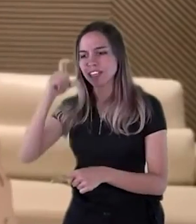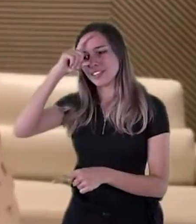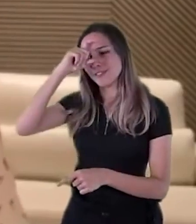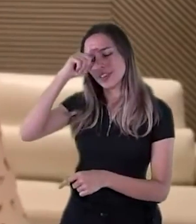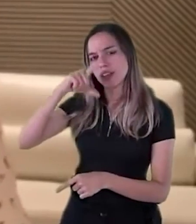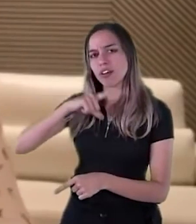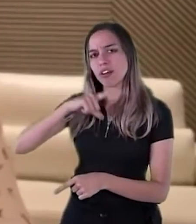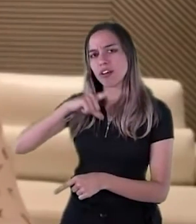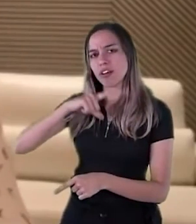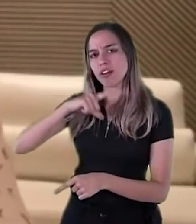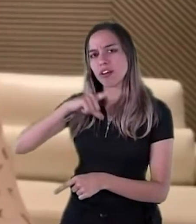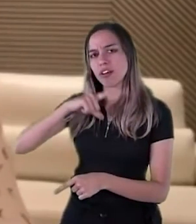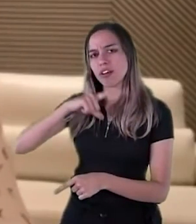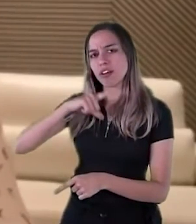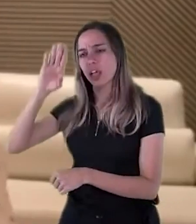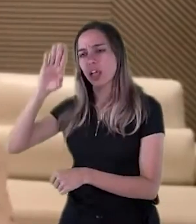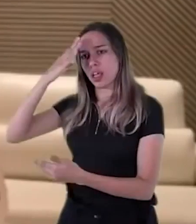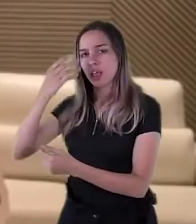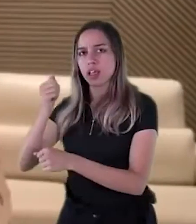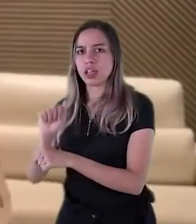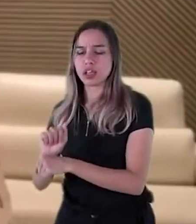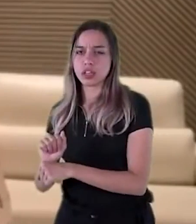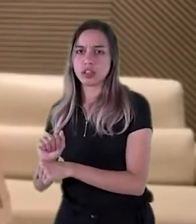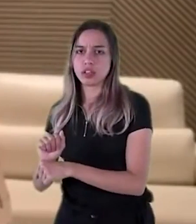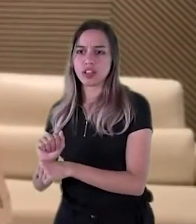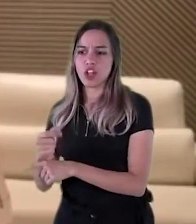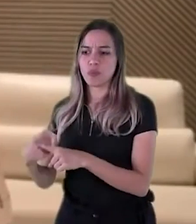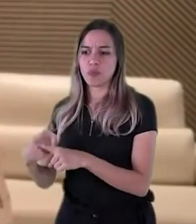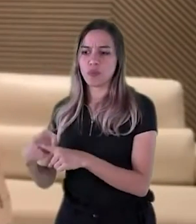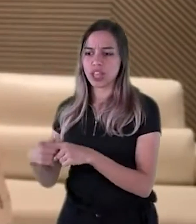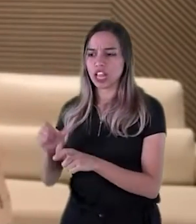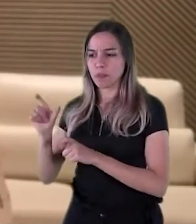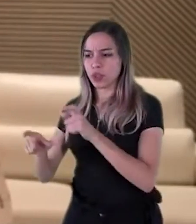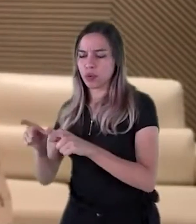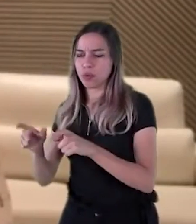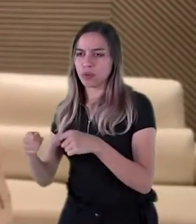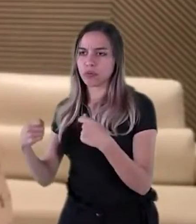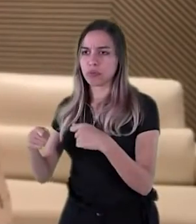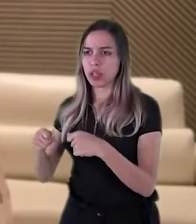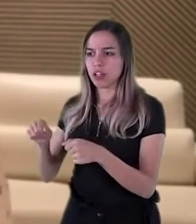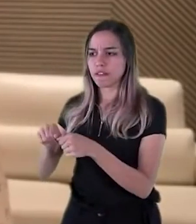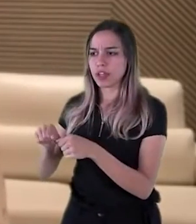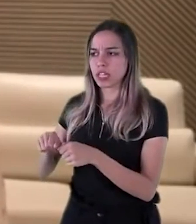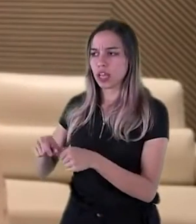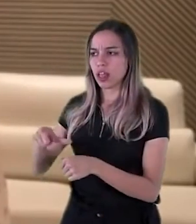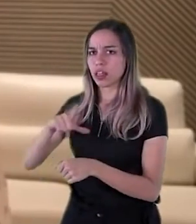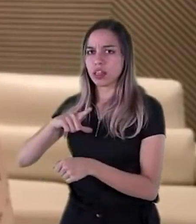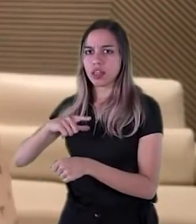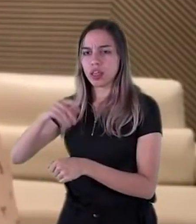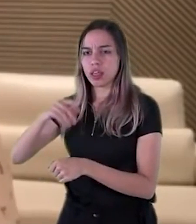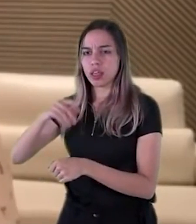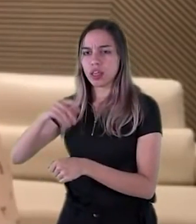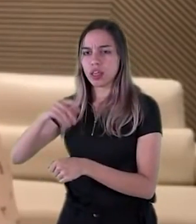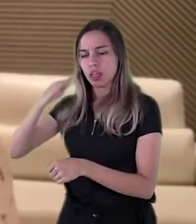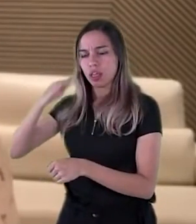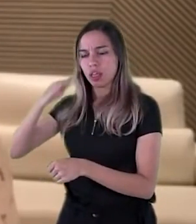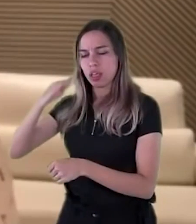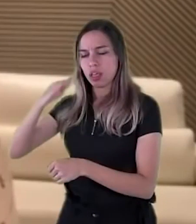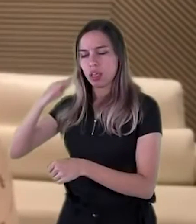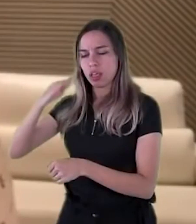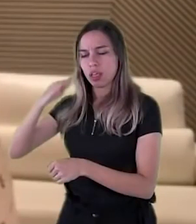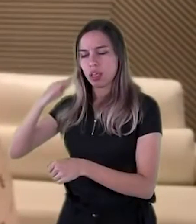hoje? Porque aqueles que deveriam fazer a esperança por nós, não fazem, não cumprem